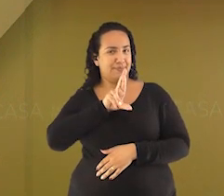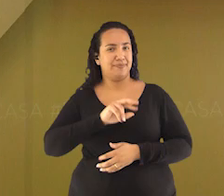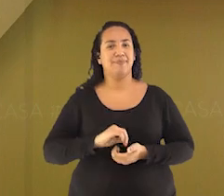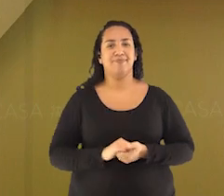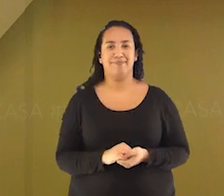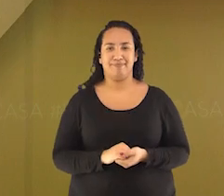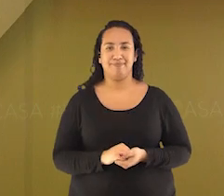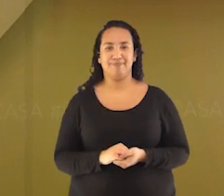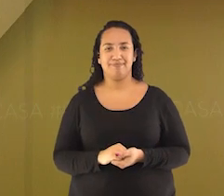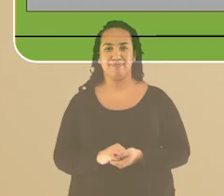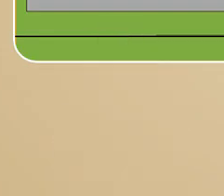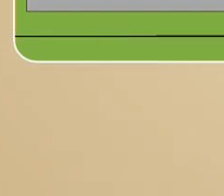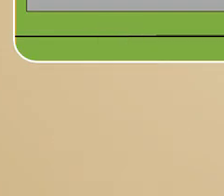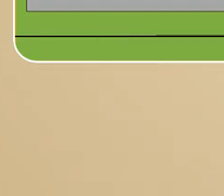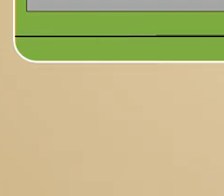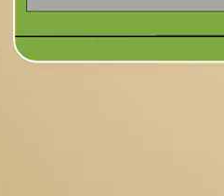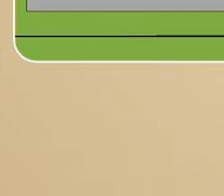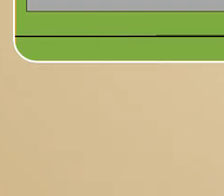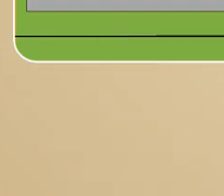bom? Valendo!